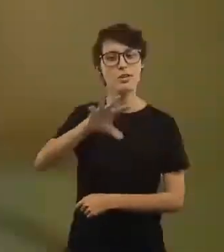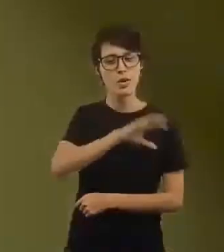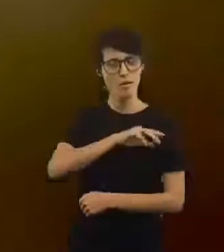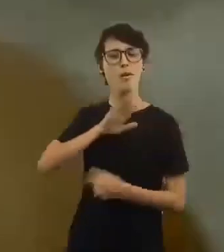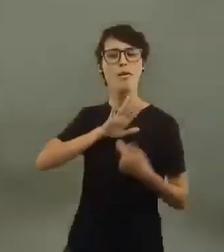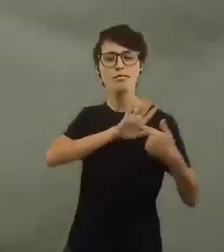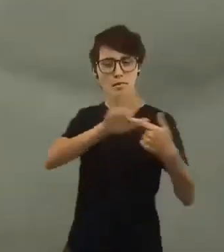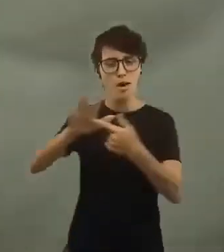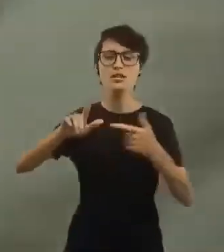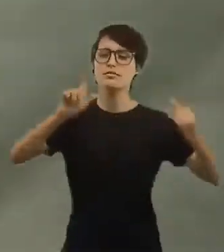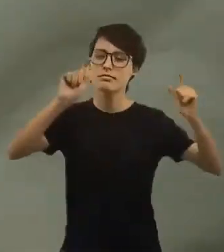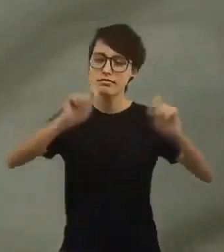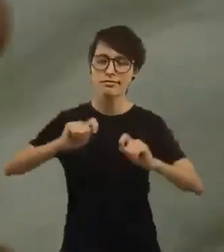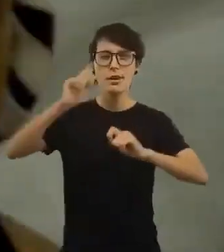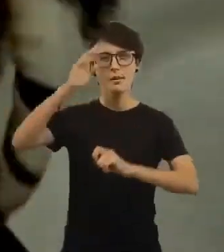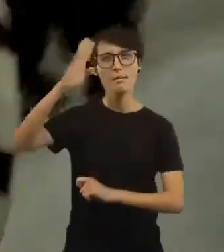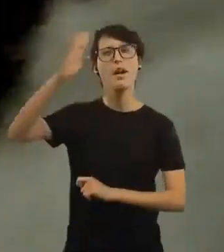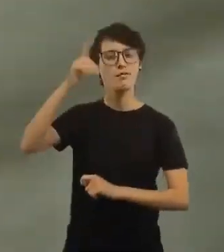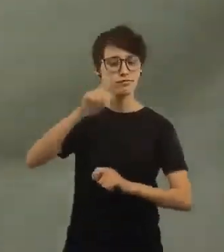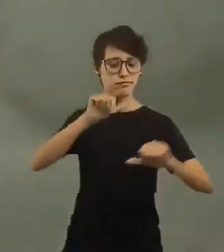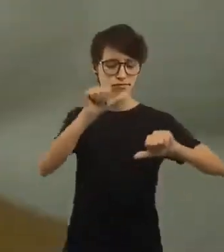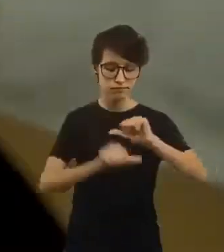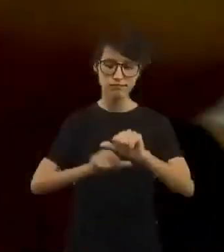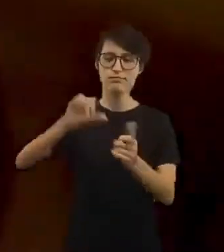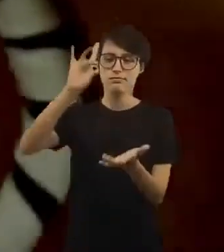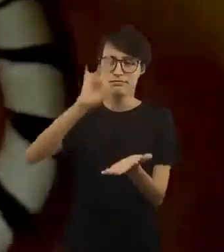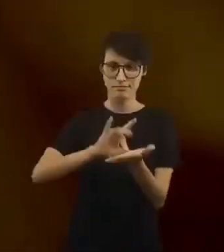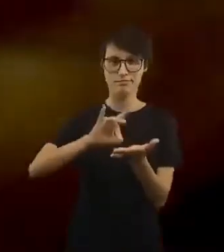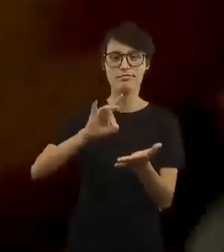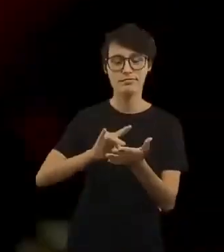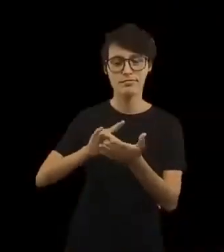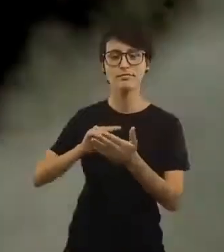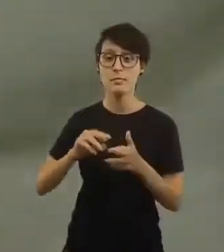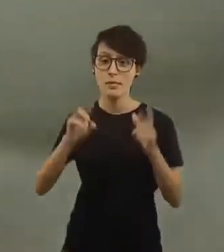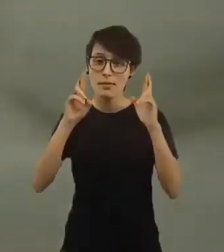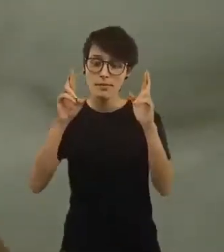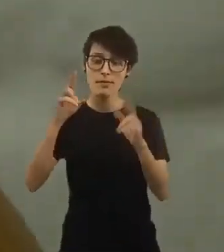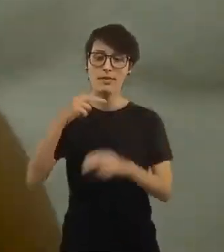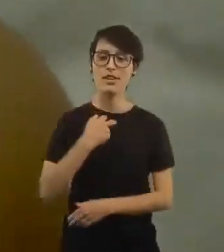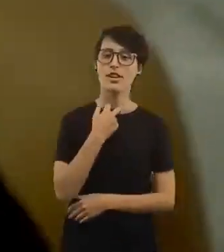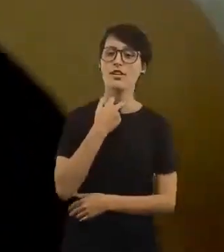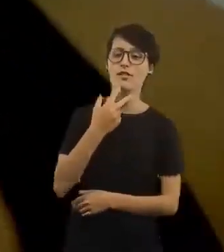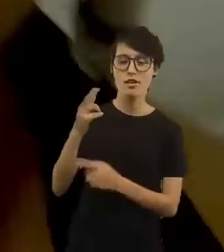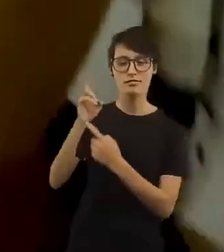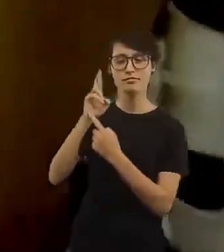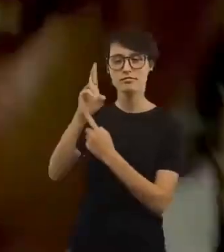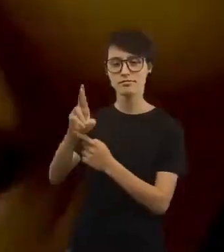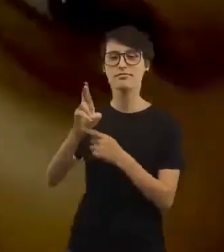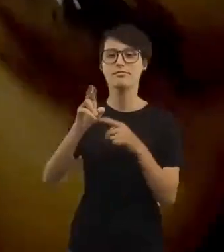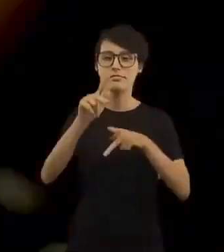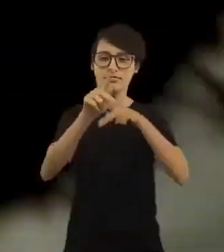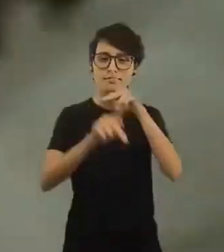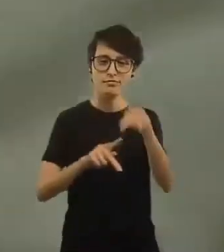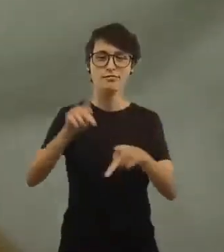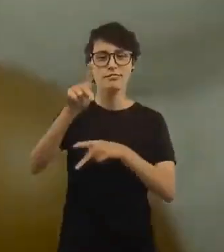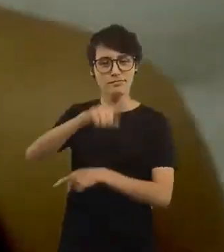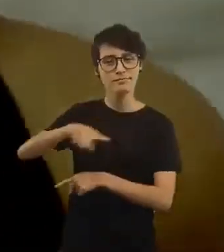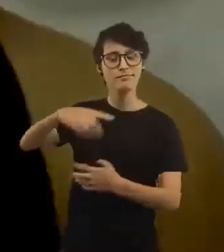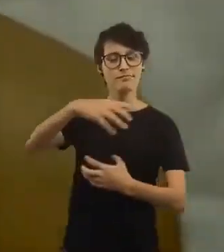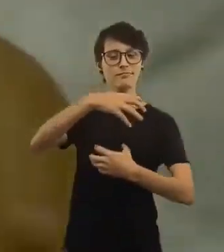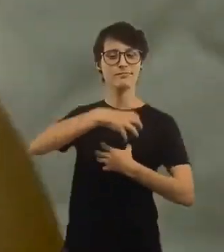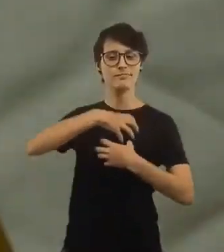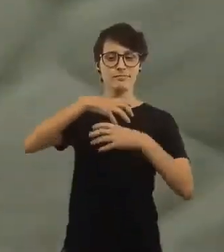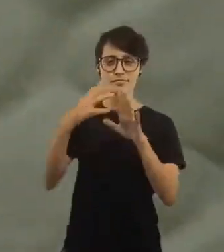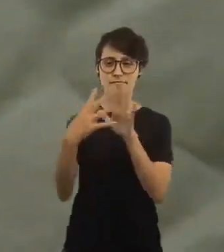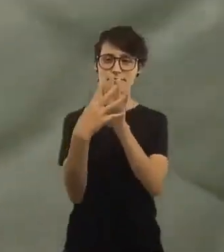Que o meu sonho ainda vai ser real. Que minha voz seja luz, que ilumine seu ser. O